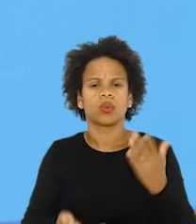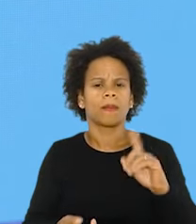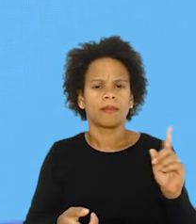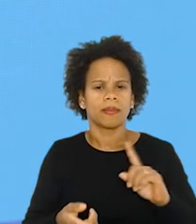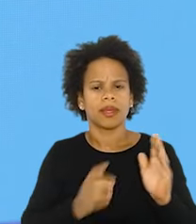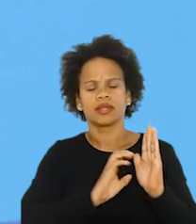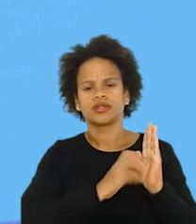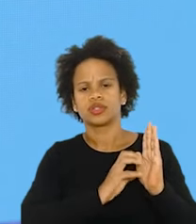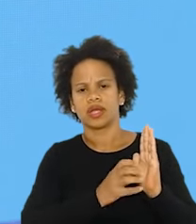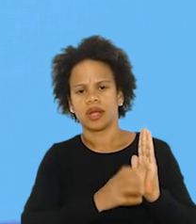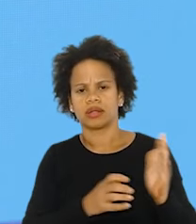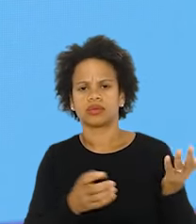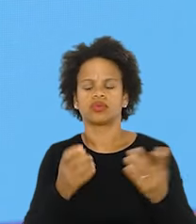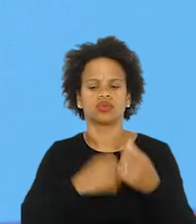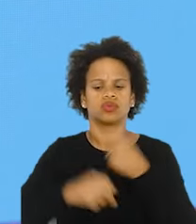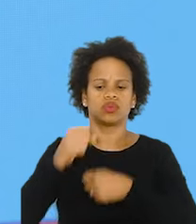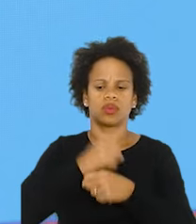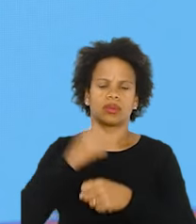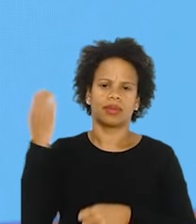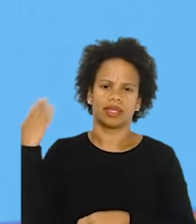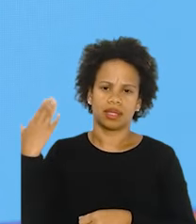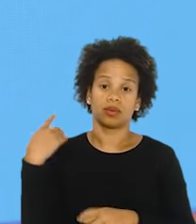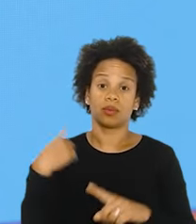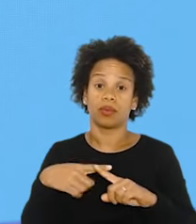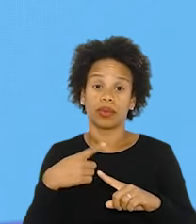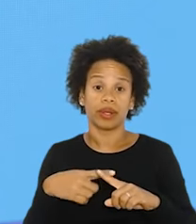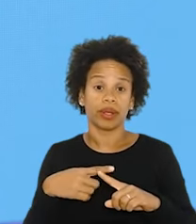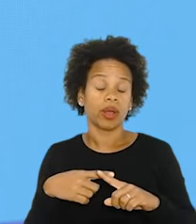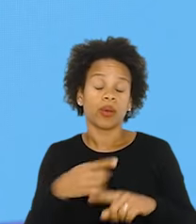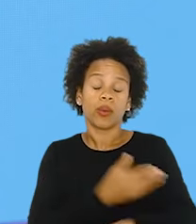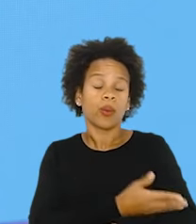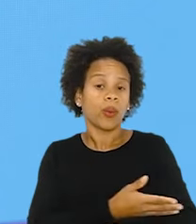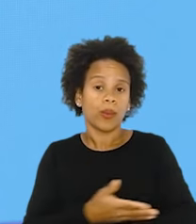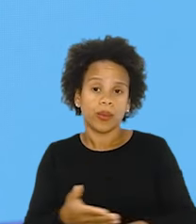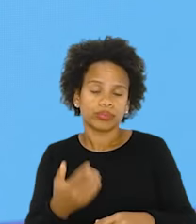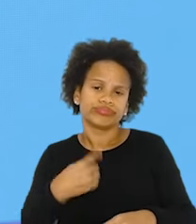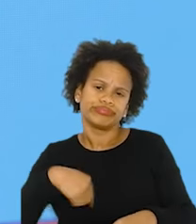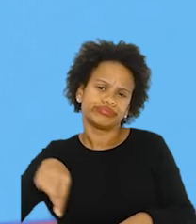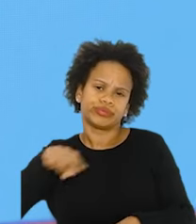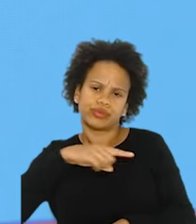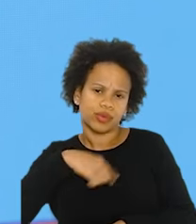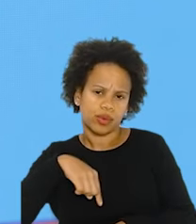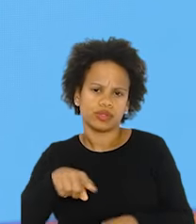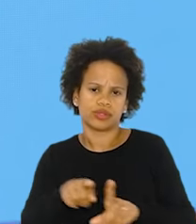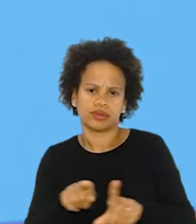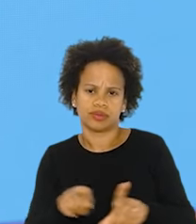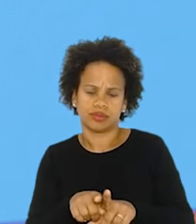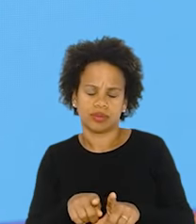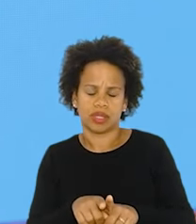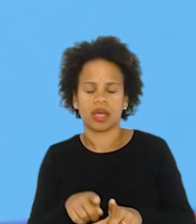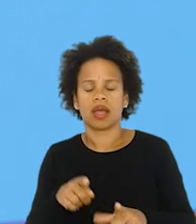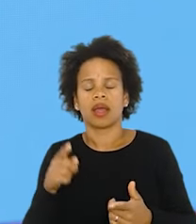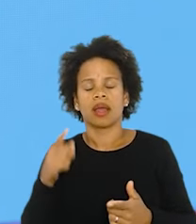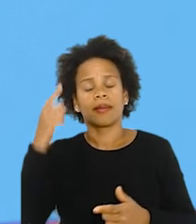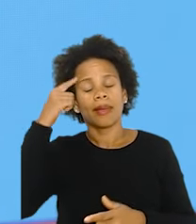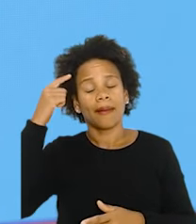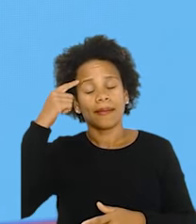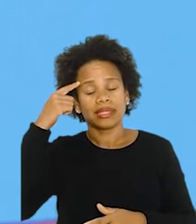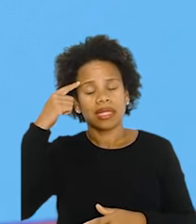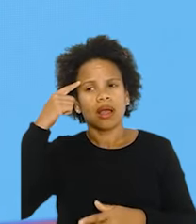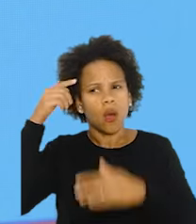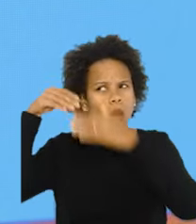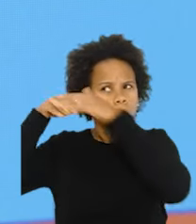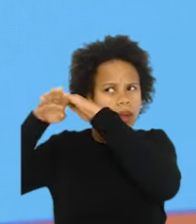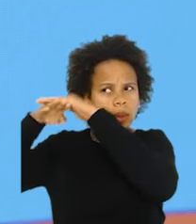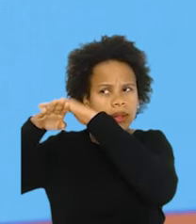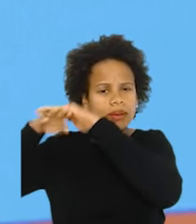Nenhum dado referente ao o ano passado porque é comum as pessoas e nós mesmos né se apoiar na nossa cabeça mas poxa